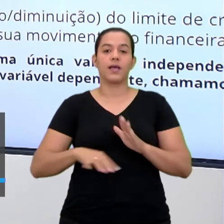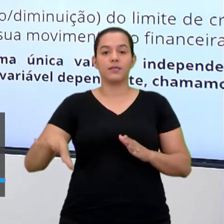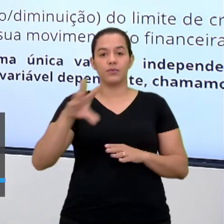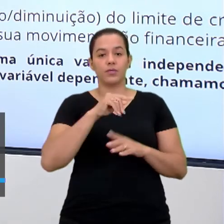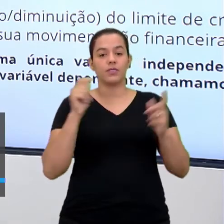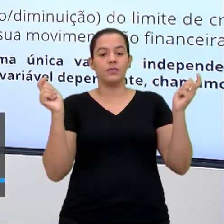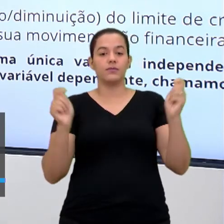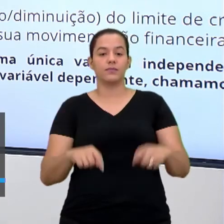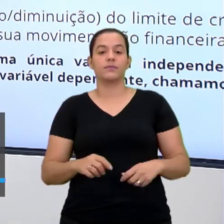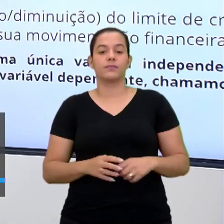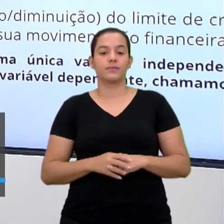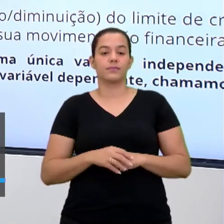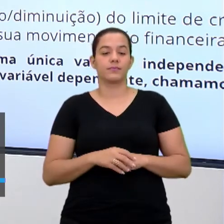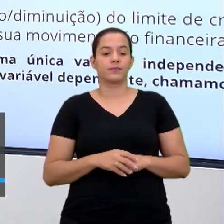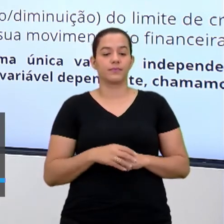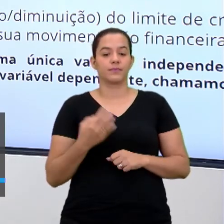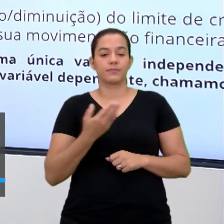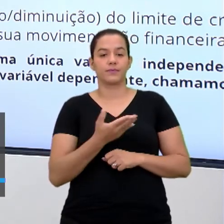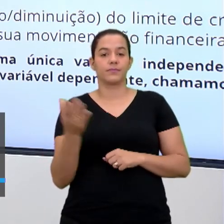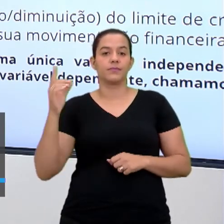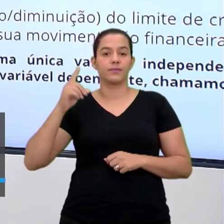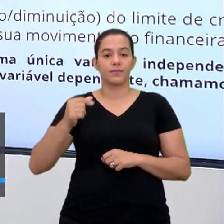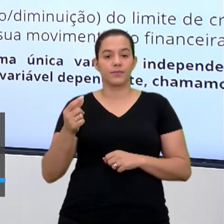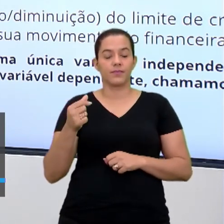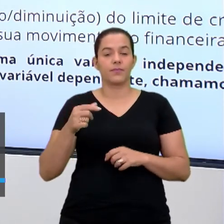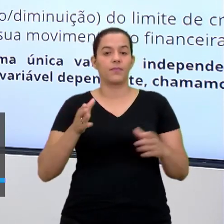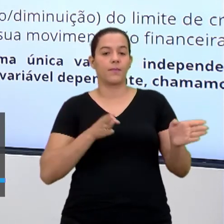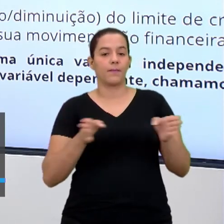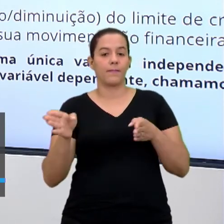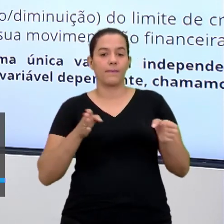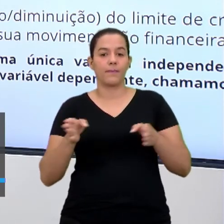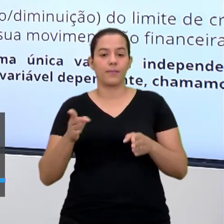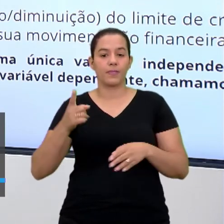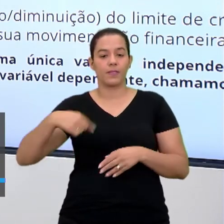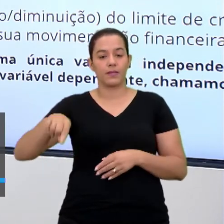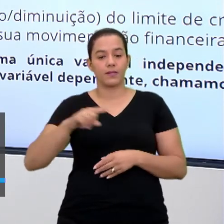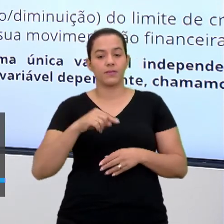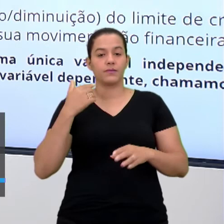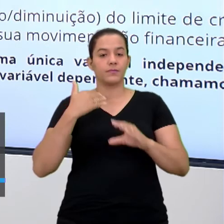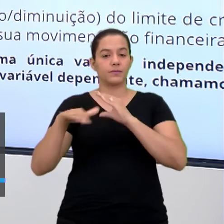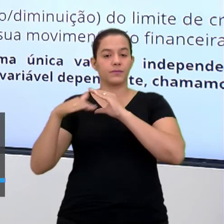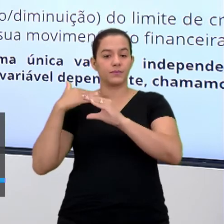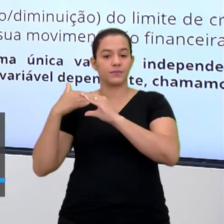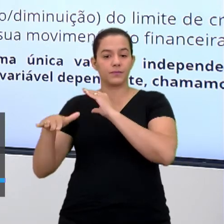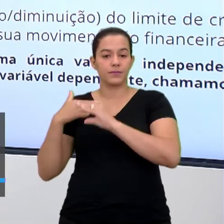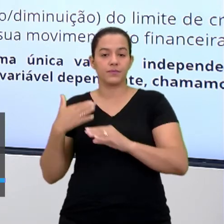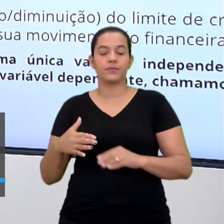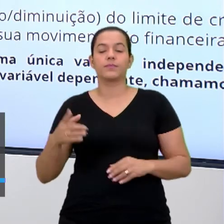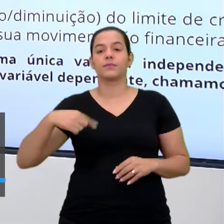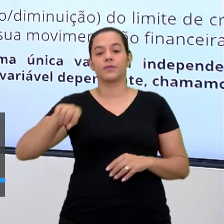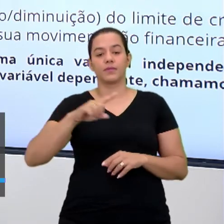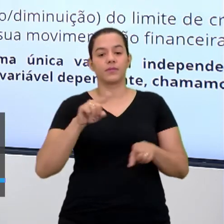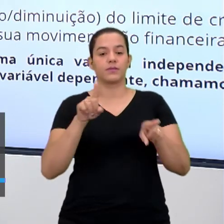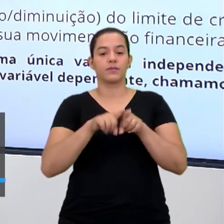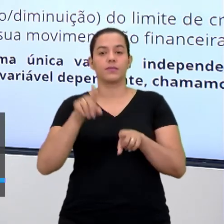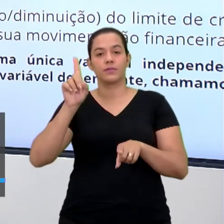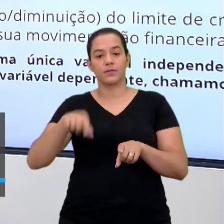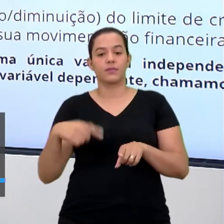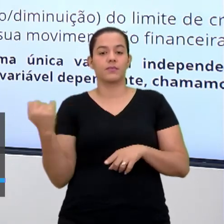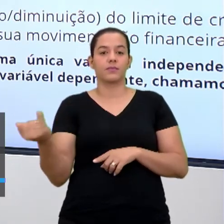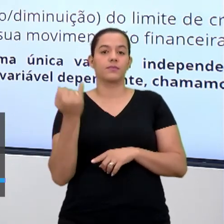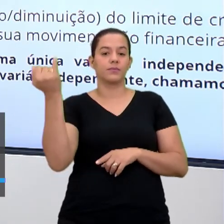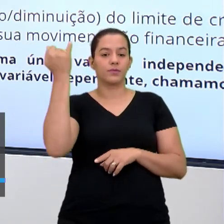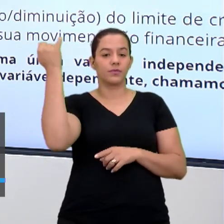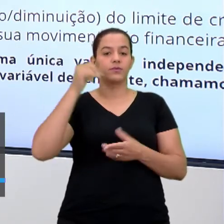o aumento do limite de crédito em função do quê? Da movimentação financeira que ele faz, tá? Então, essa é uma situação importante. Quando você faz